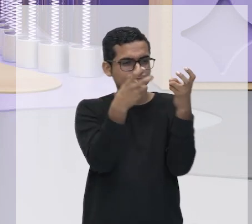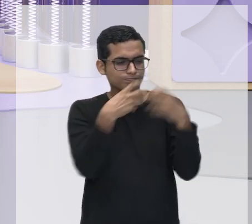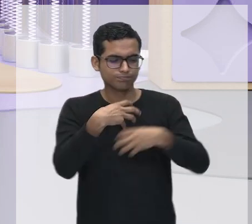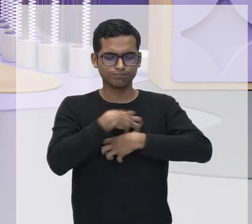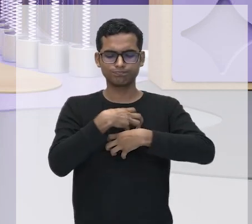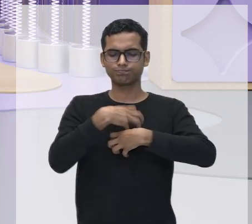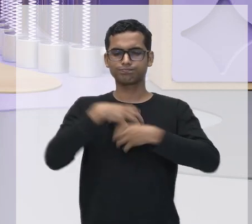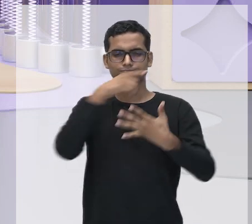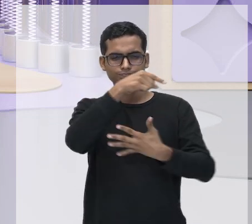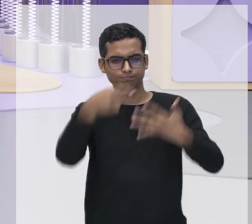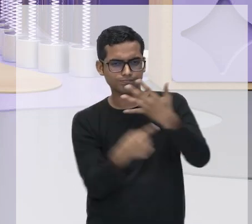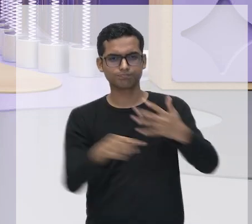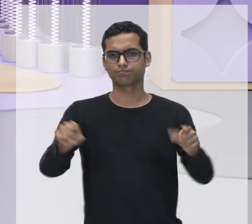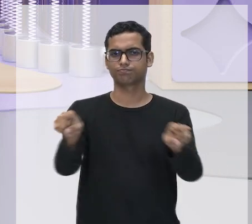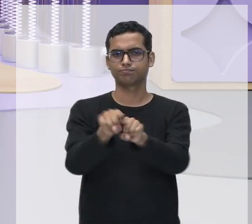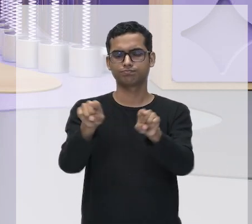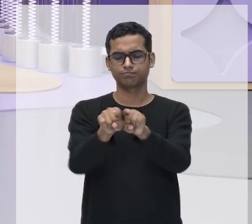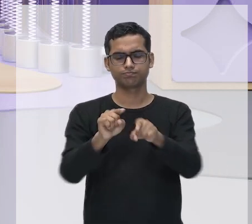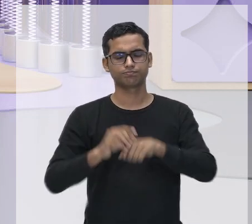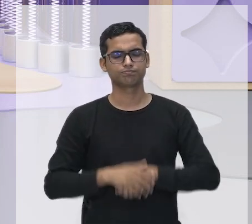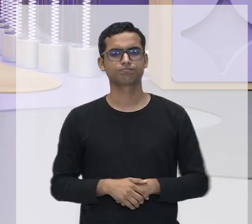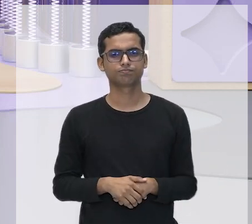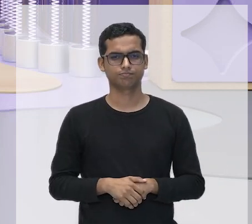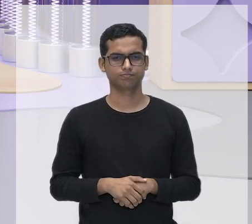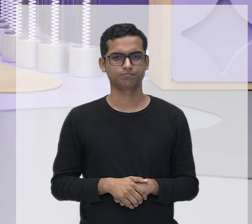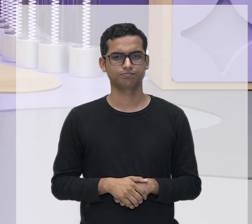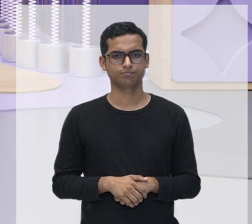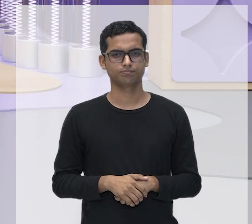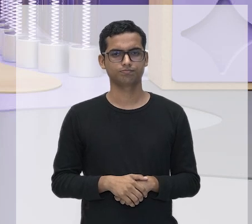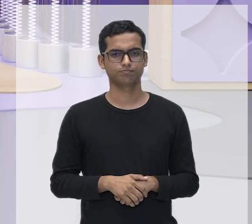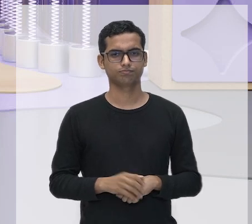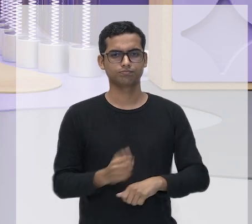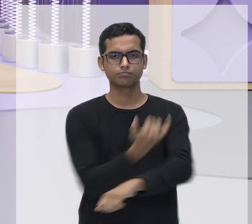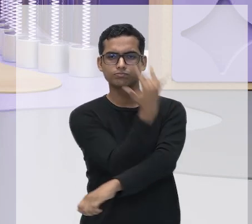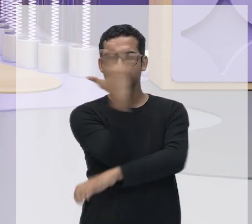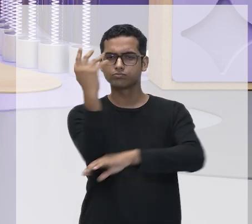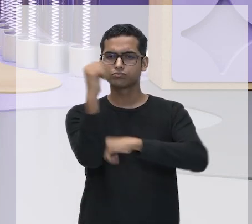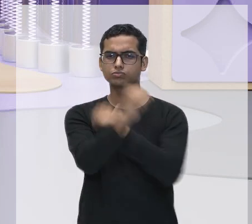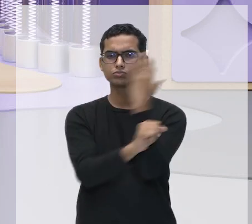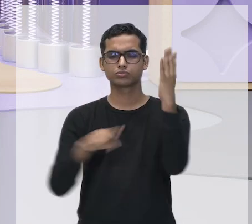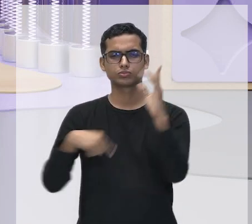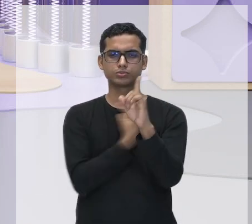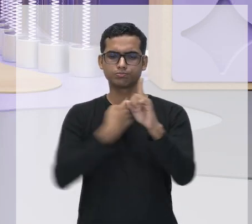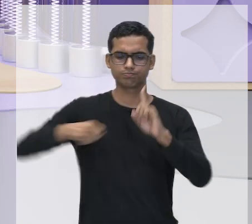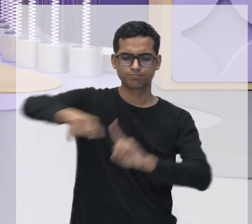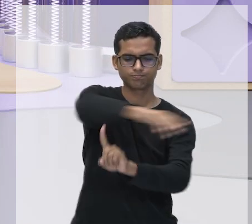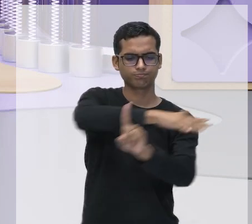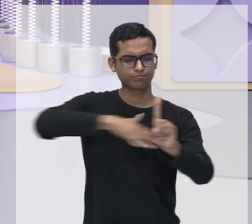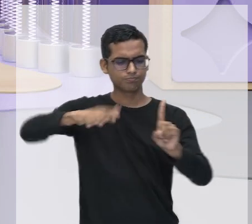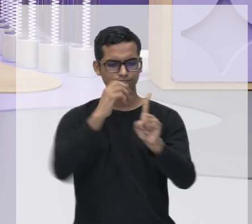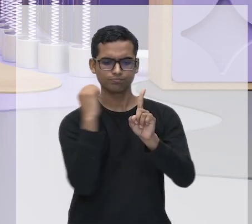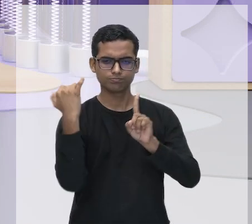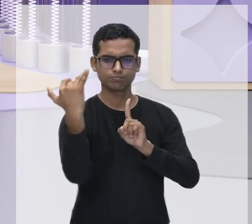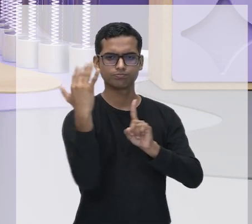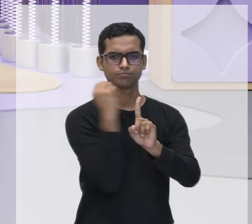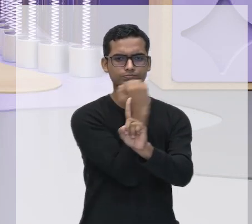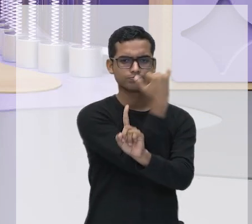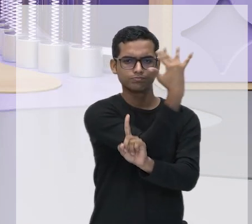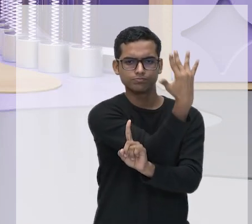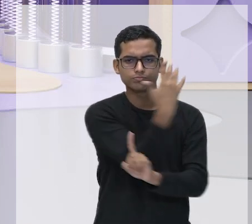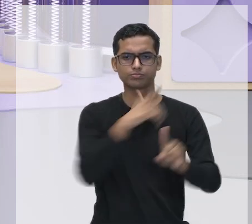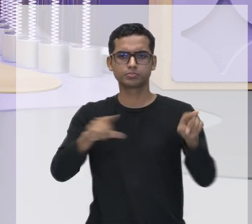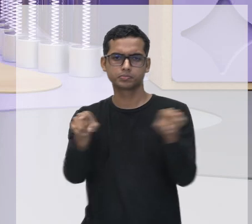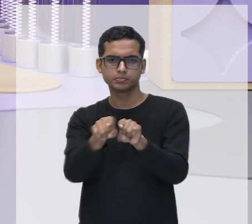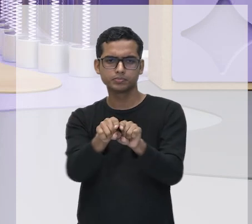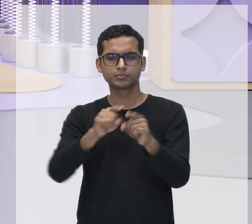experiências sensoriais. A natureza, aquilo que está ao nosso redor, o meio ambiente, as